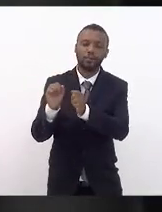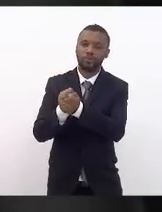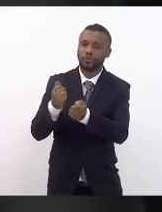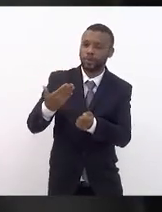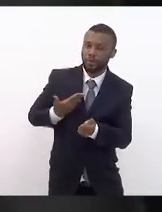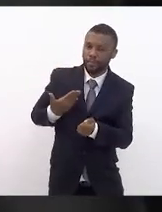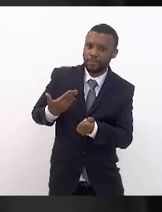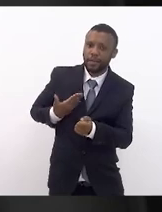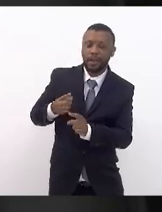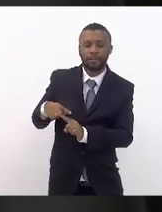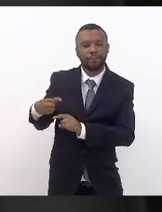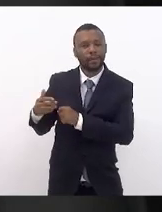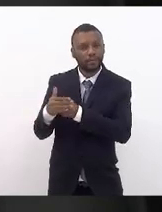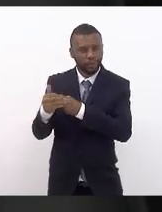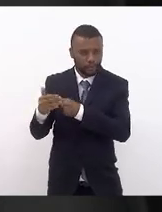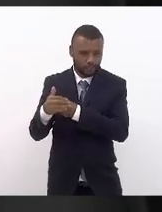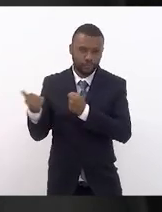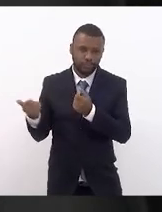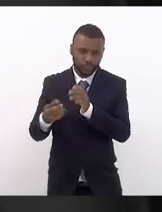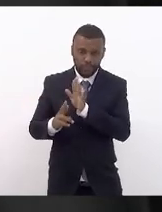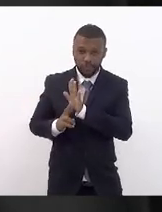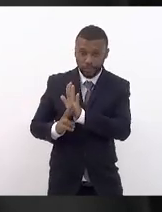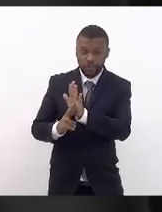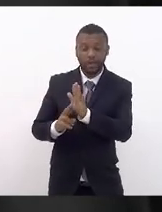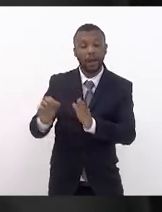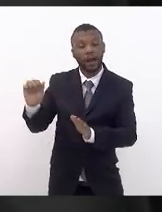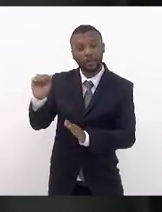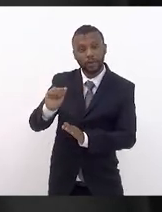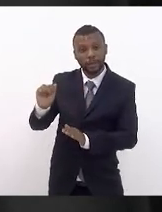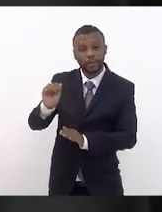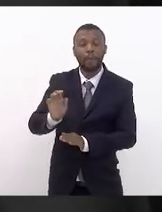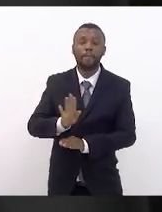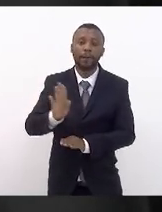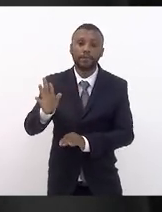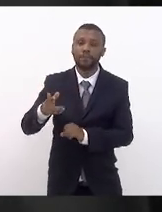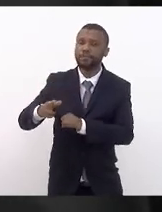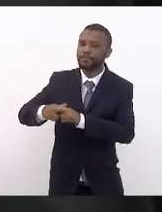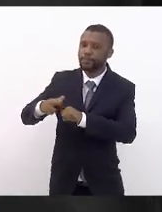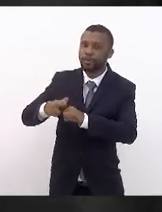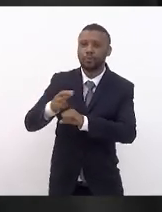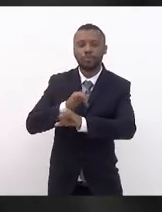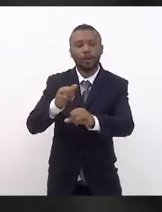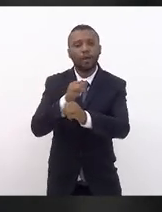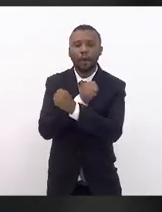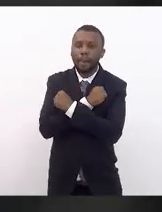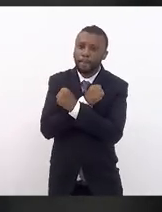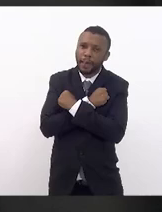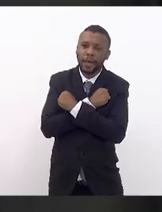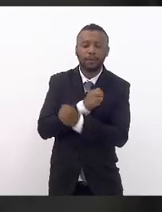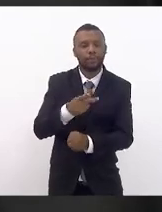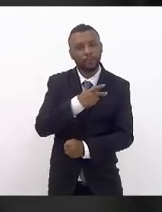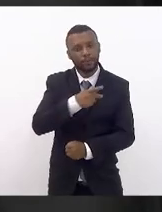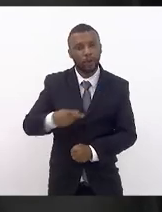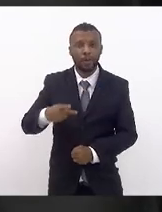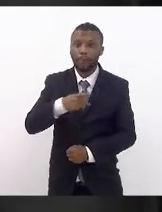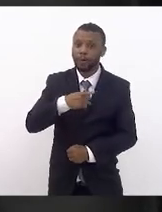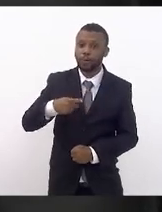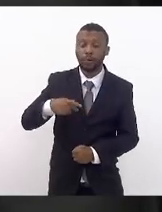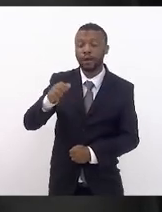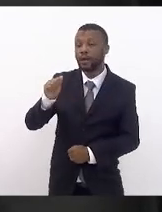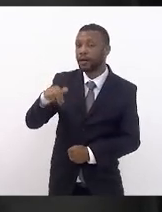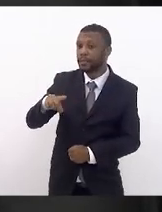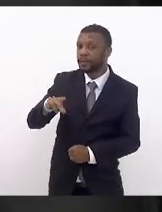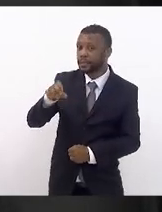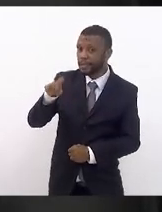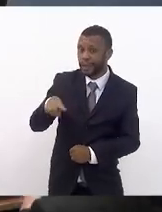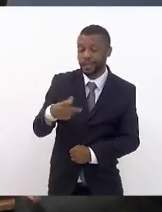seu carinho. Em nome da Associação Batista Belfor Roxense, trago esse abraço. Em nome do presidente, pastor André, que não pôde estar conosco.